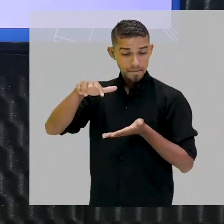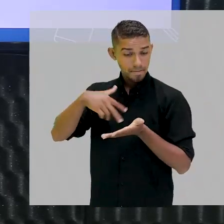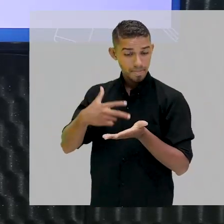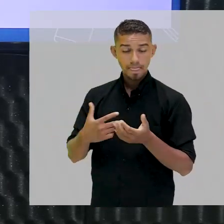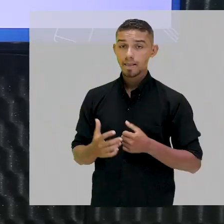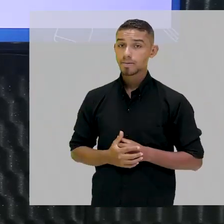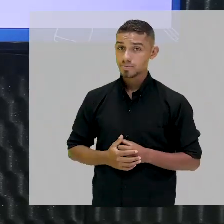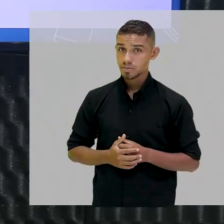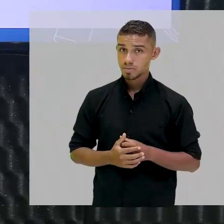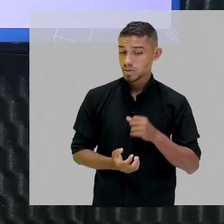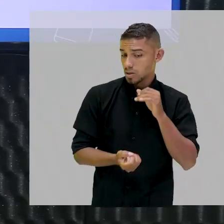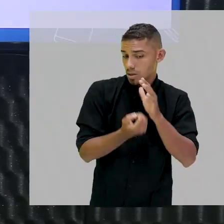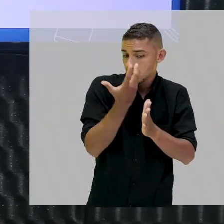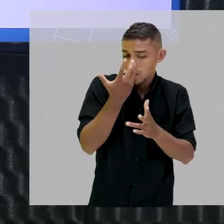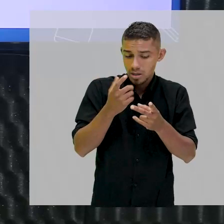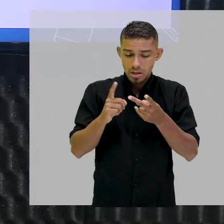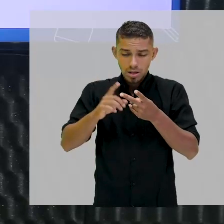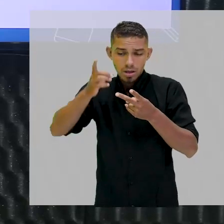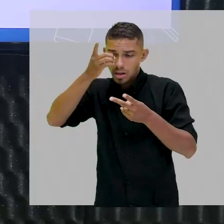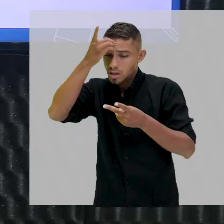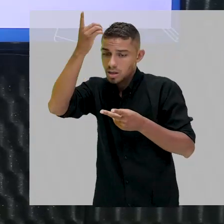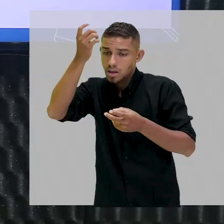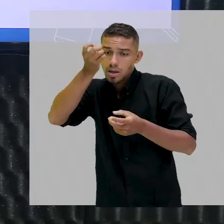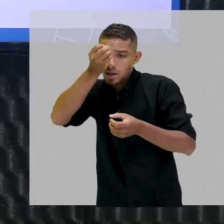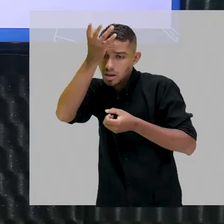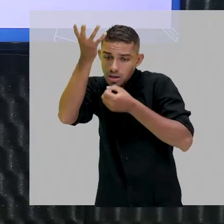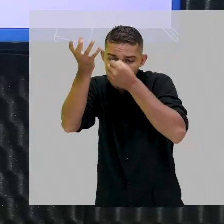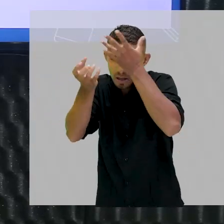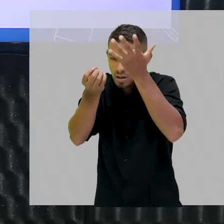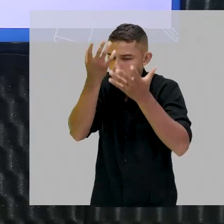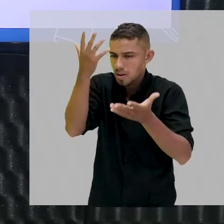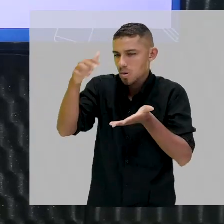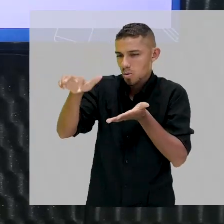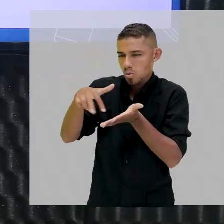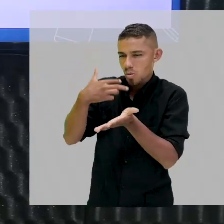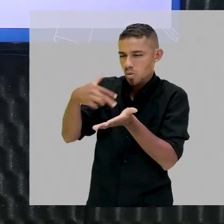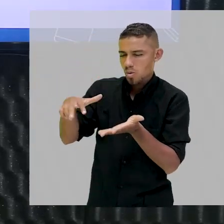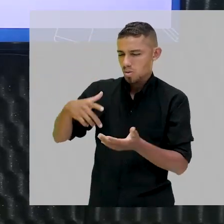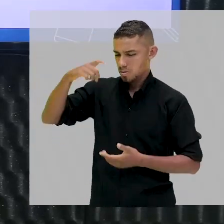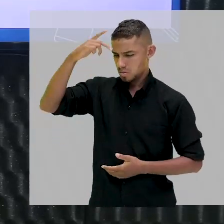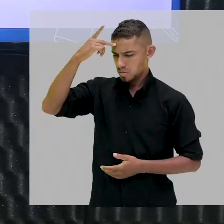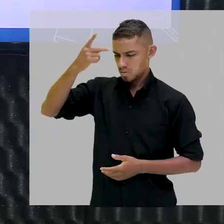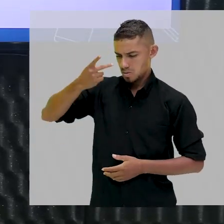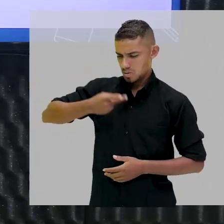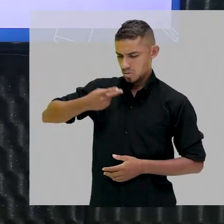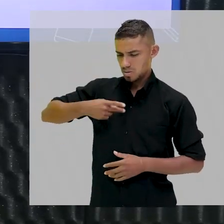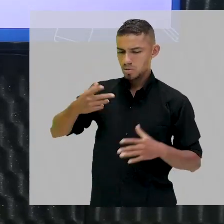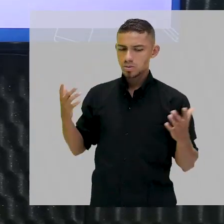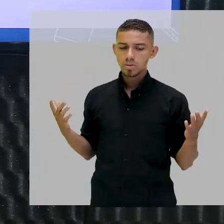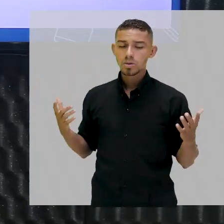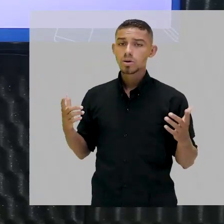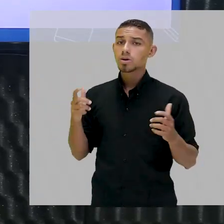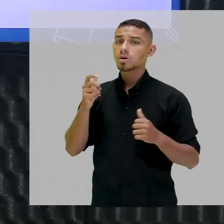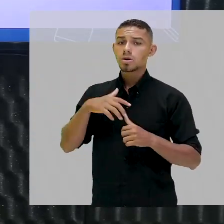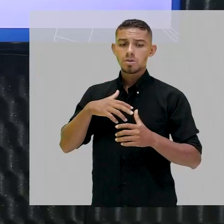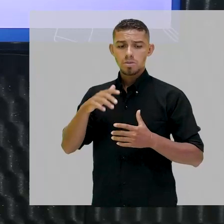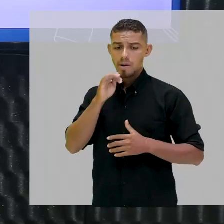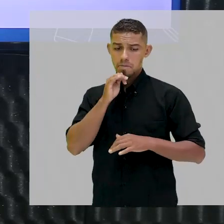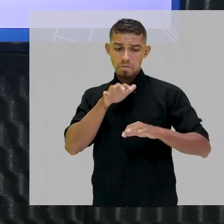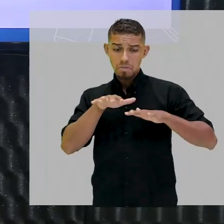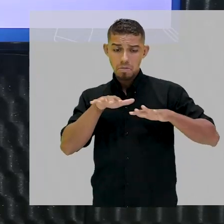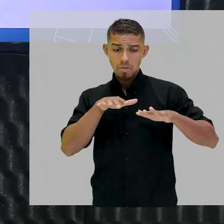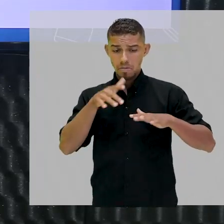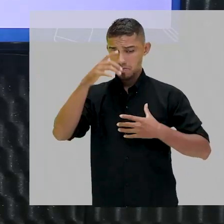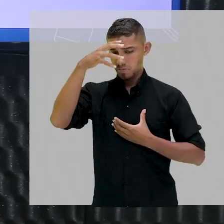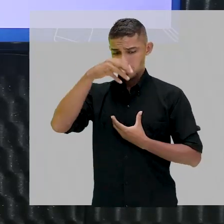expressões: improvisar, criatividade, movimentos footworks. O que são isso? Aqueles movimentos que